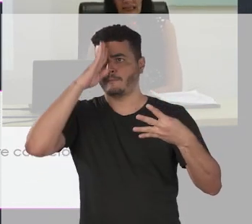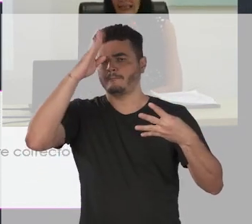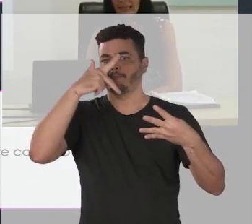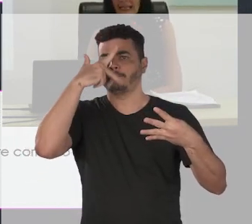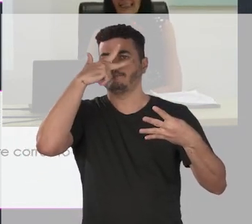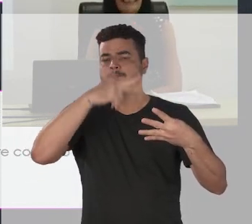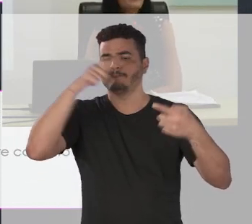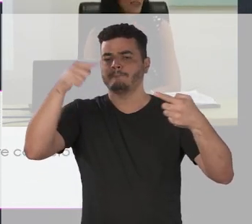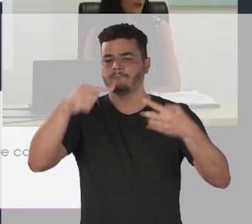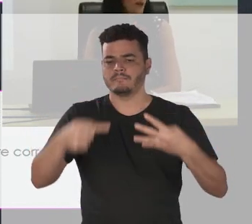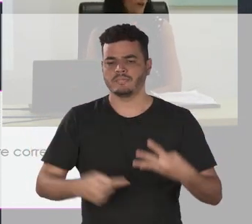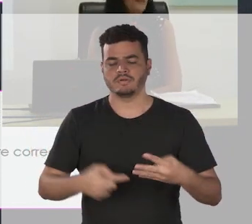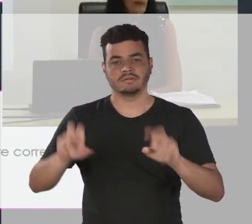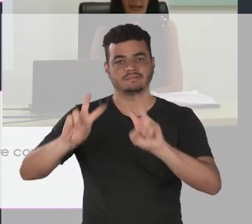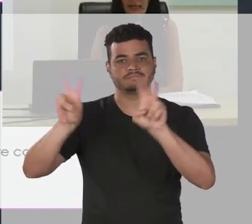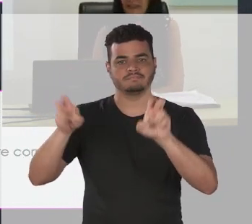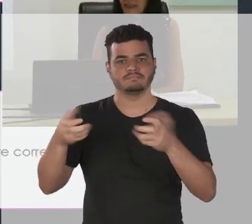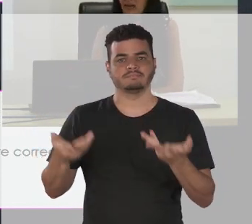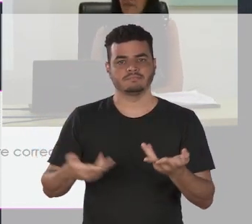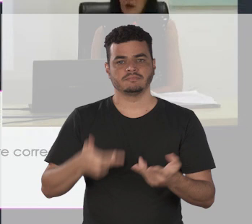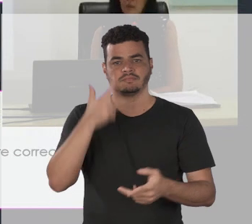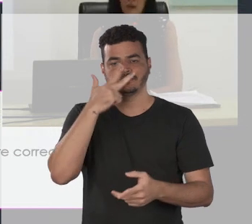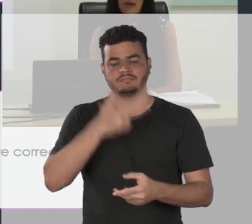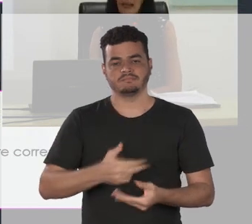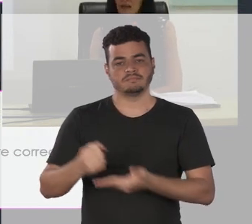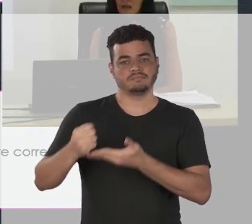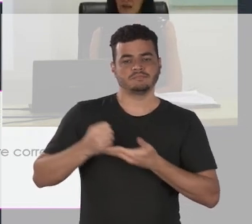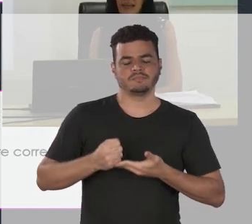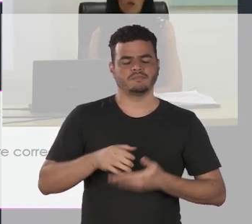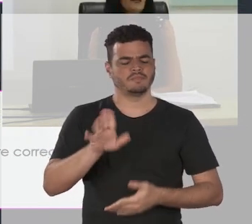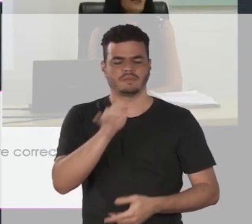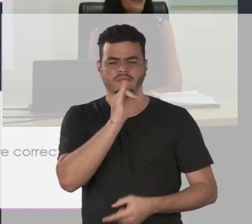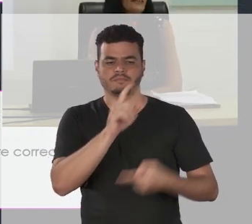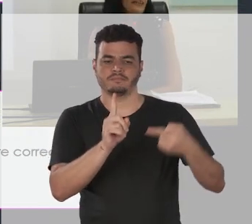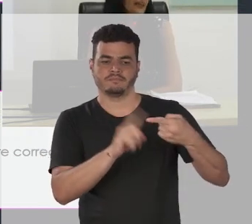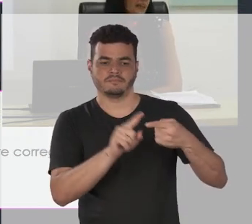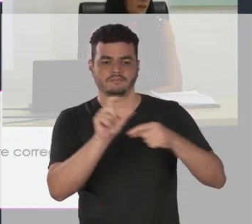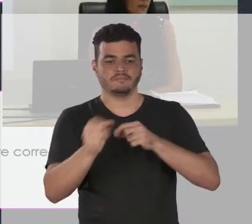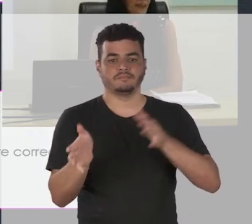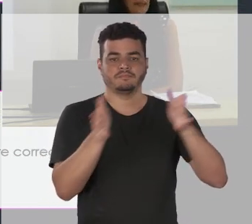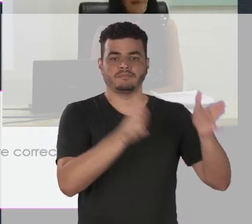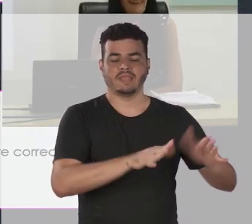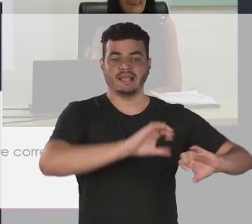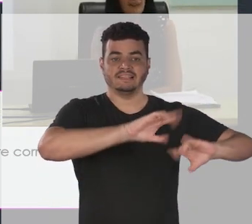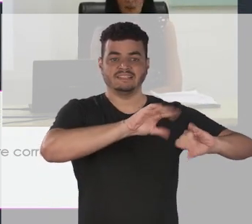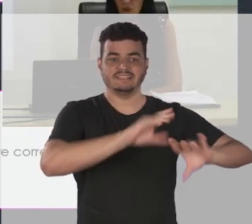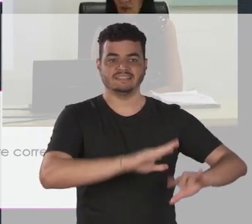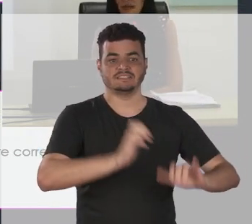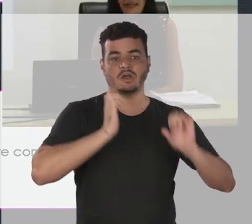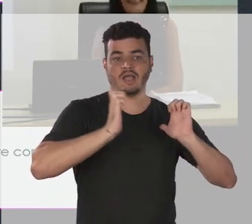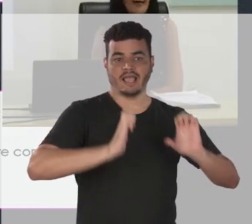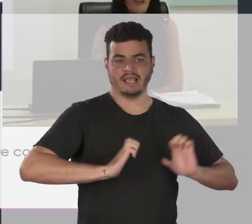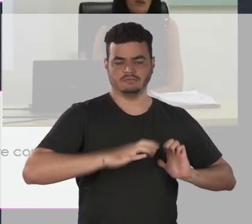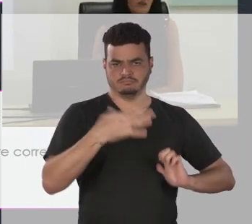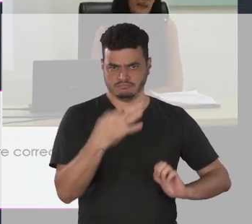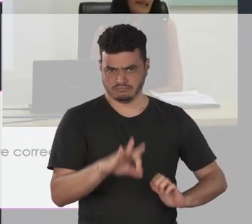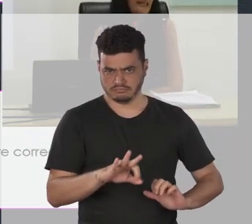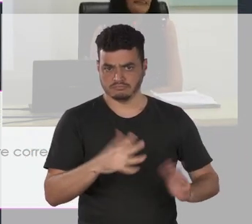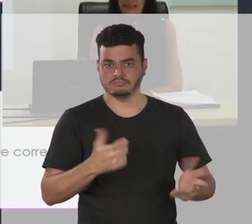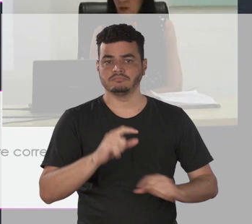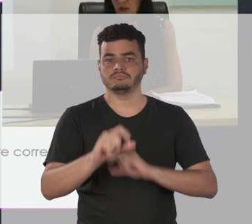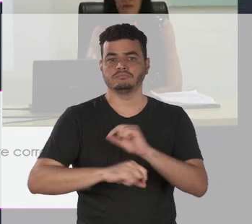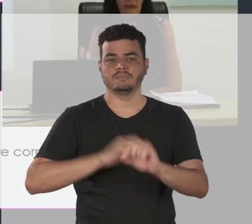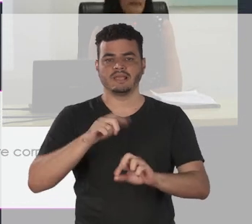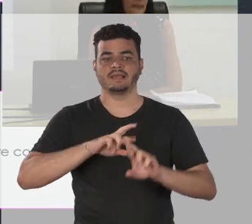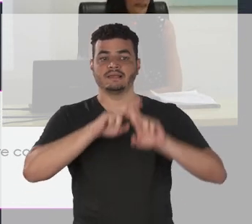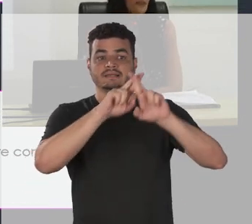me parece definem e que tensionam a nossa prática. Por um lado, a educação ética, né? Esse mandado dado